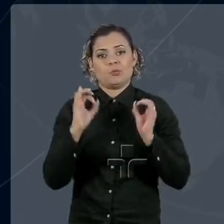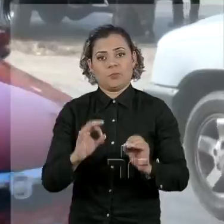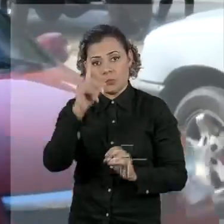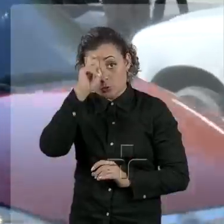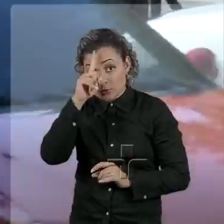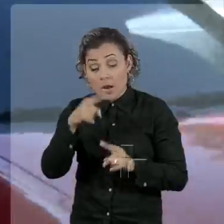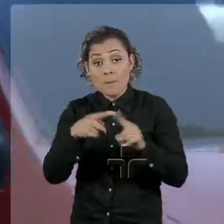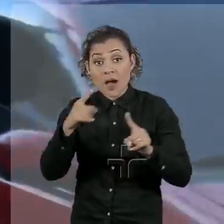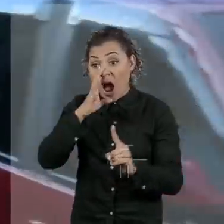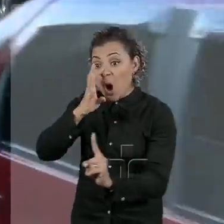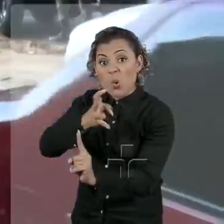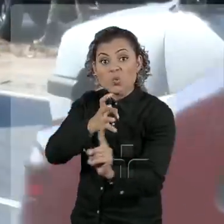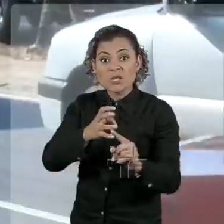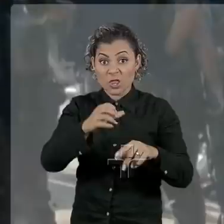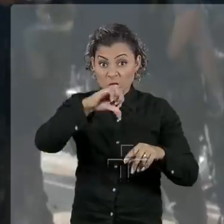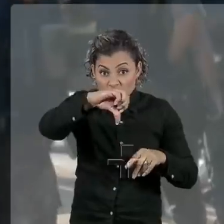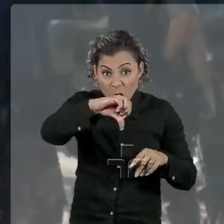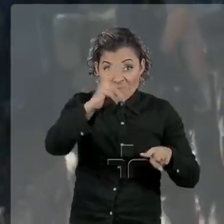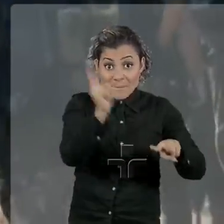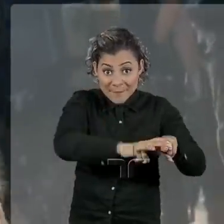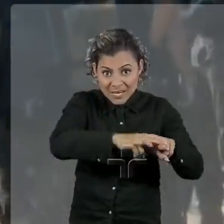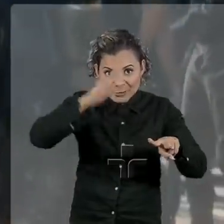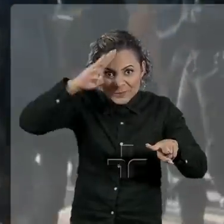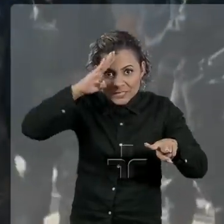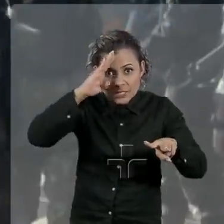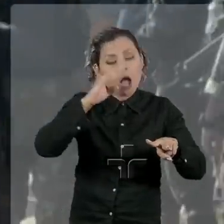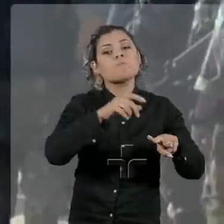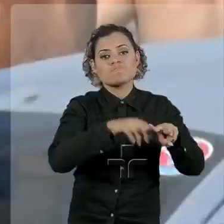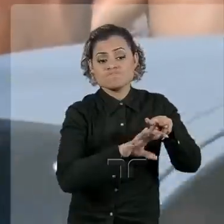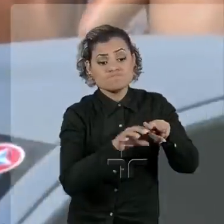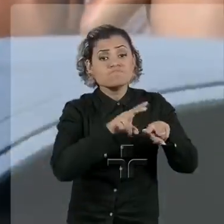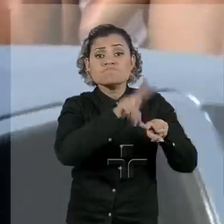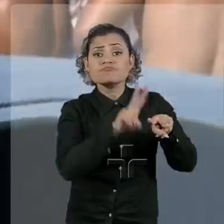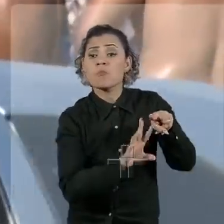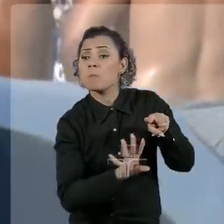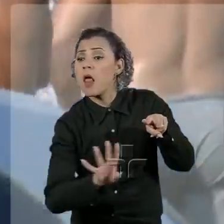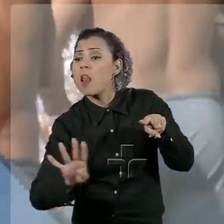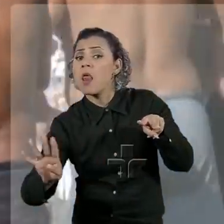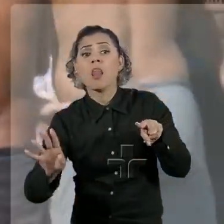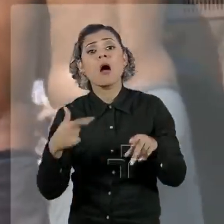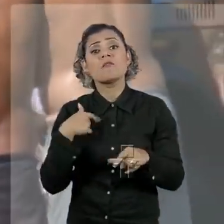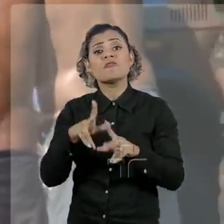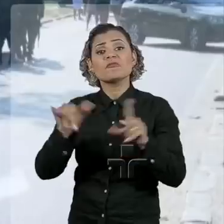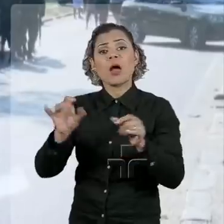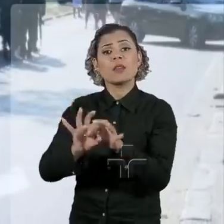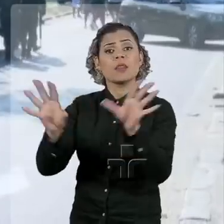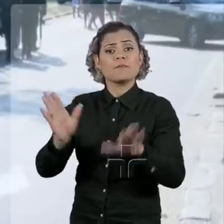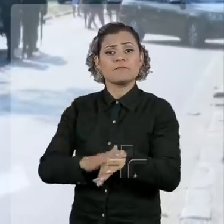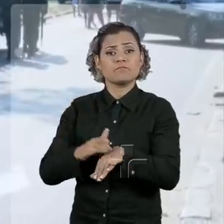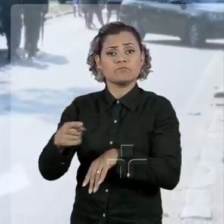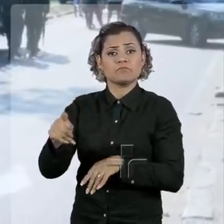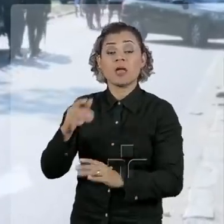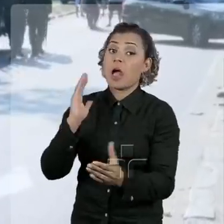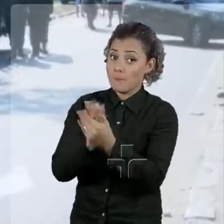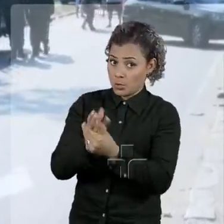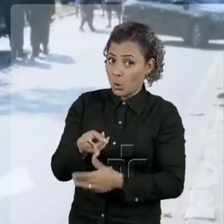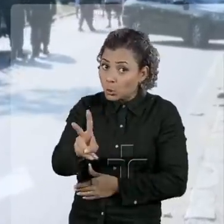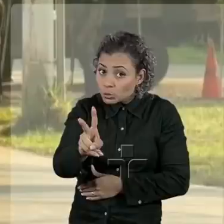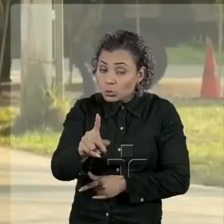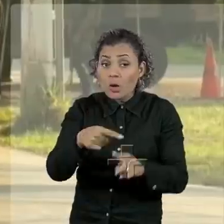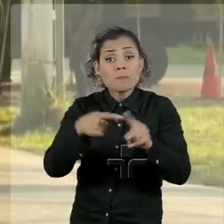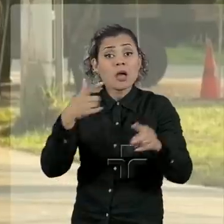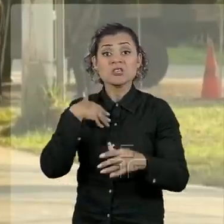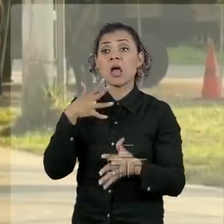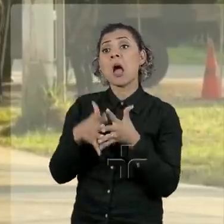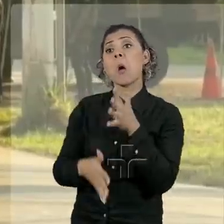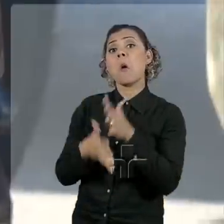em liberdade por homicídio qualificado, tentativa de homicídio e omissão de socorro. Os militares alegam que